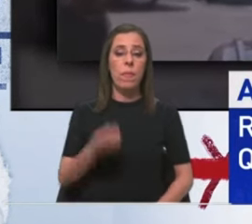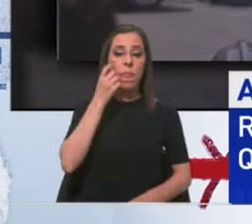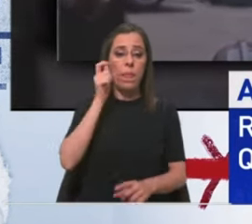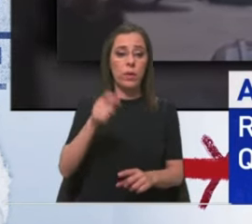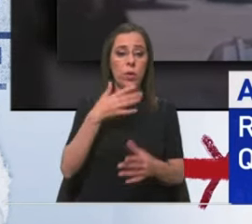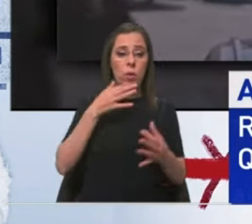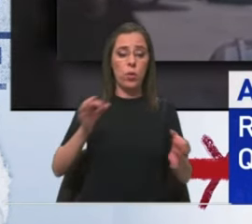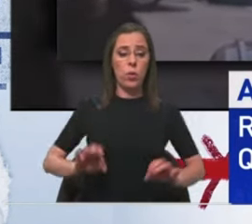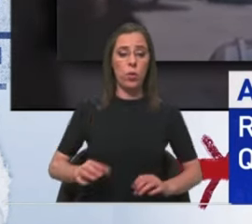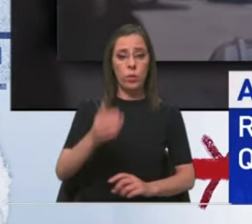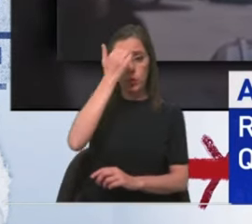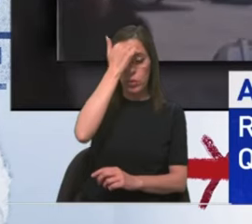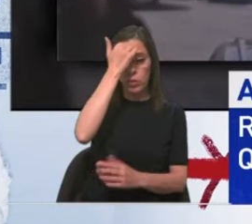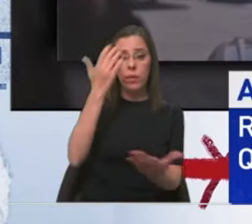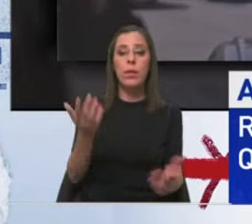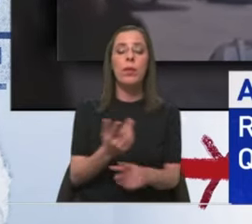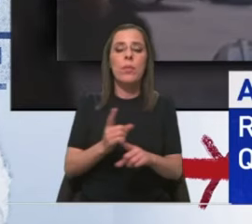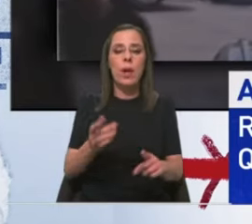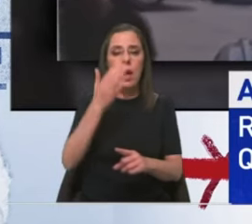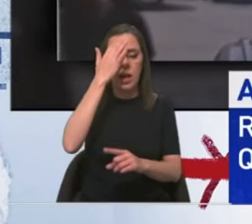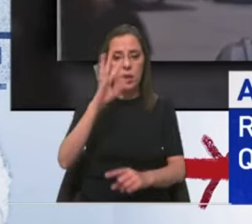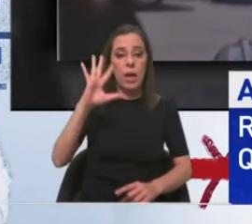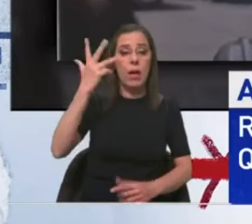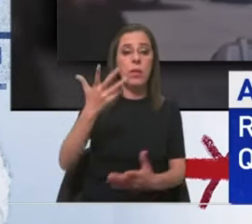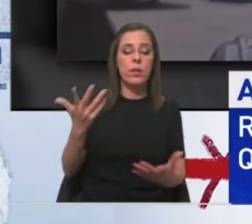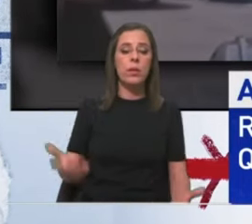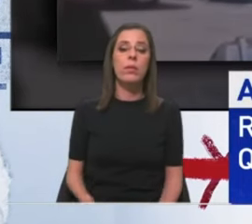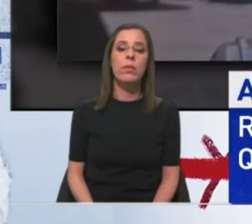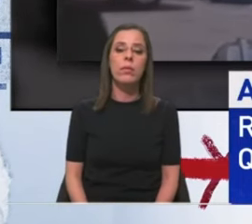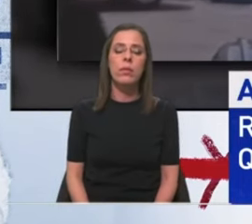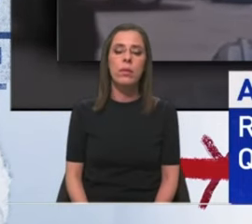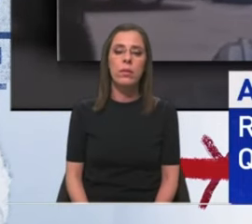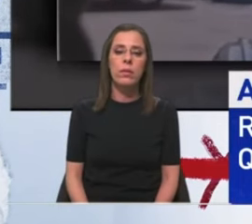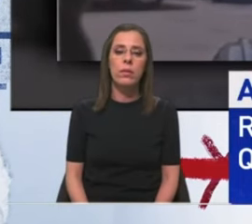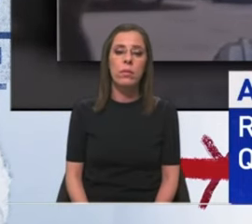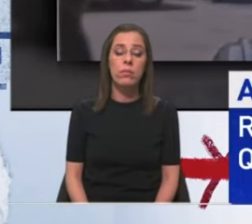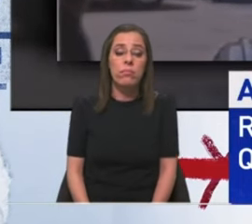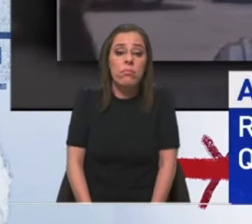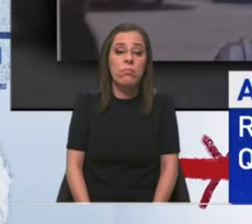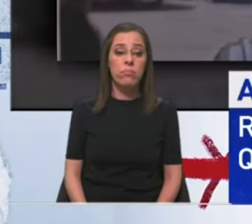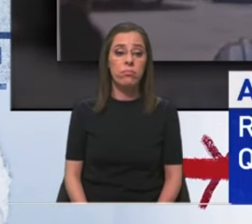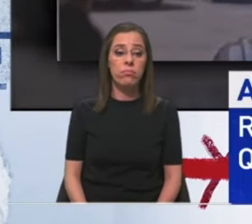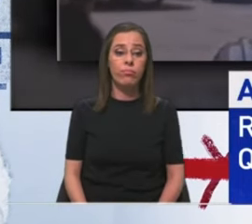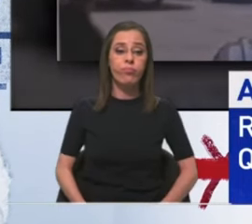sequer acreditou no seu arrependimento, mas porquê é que acha que isso aconteceu? Não sei.